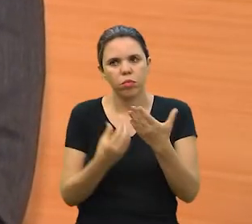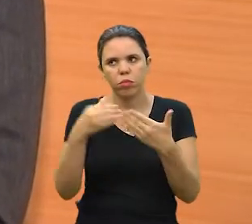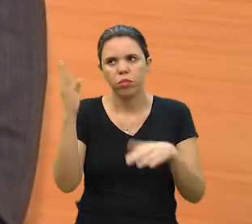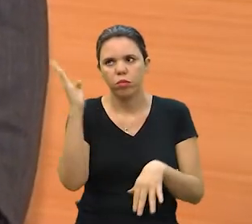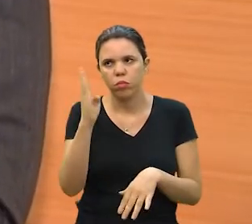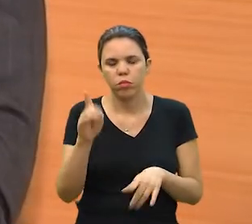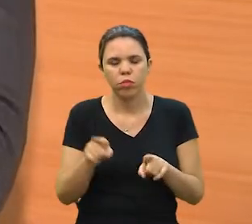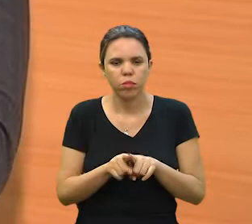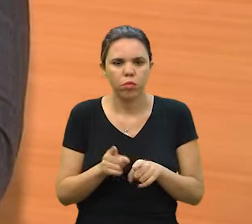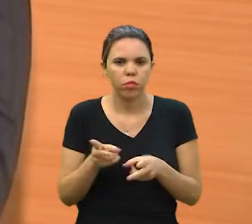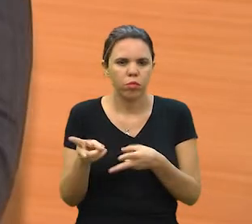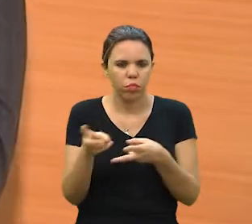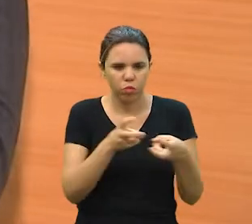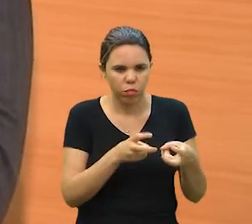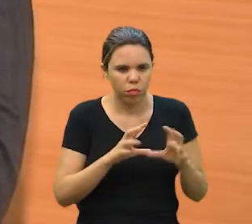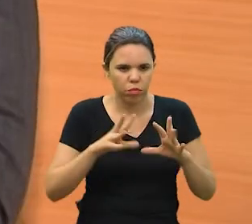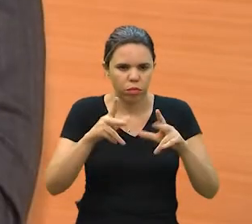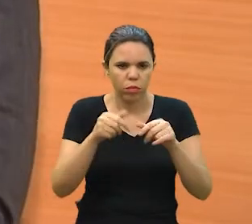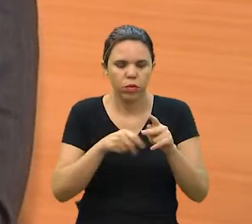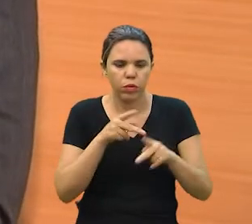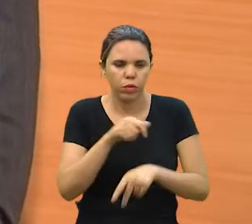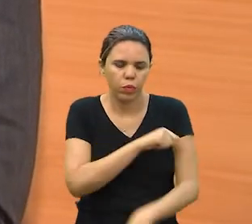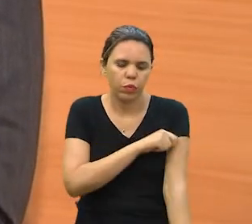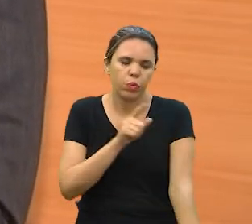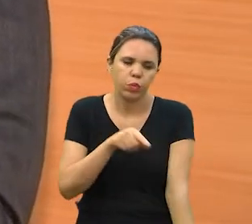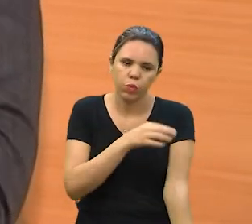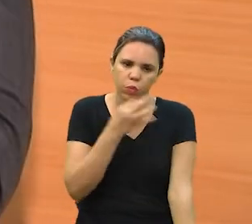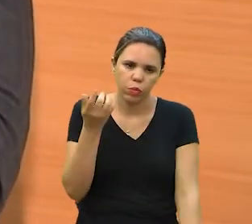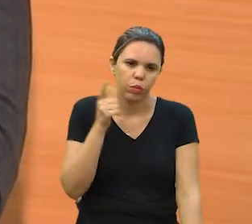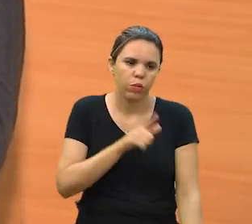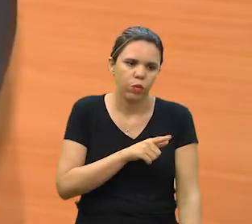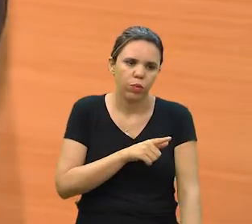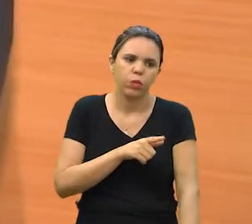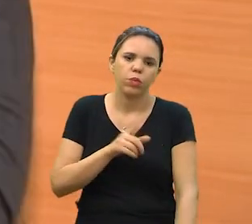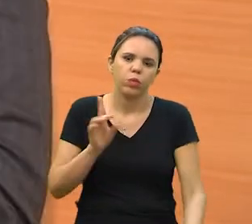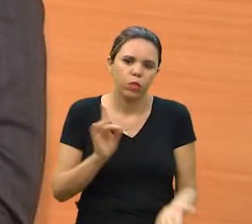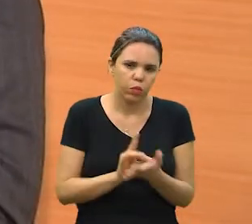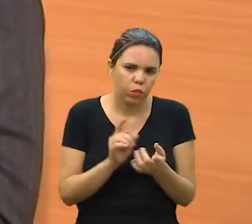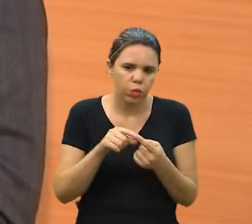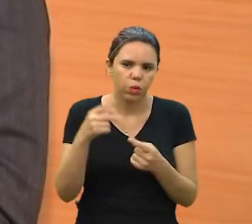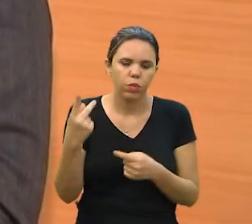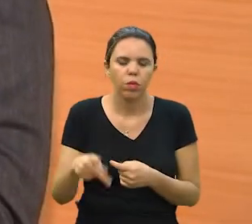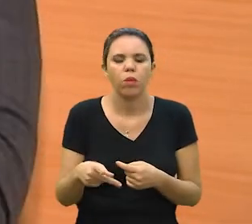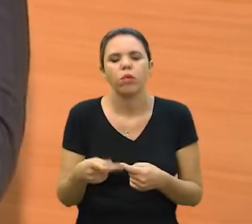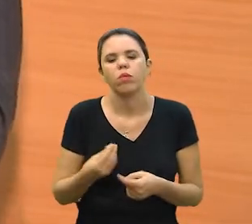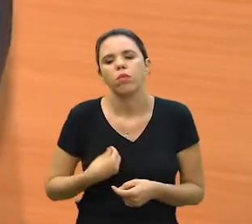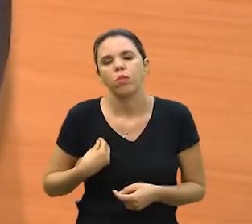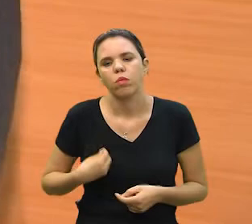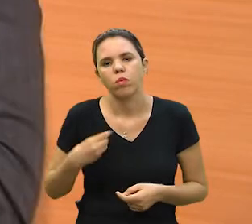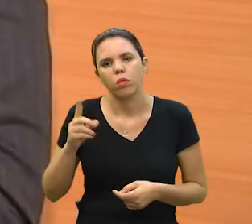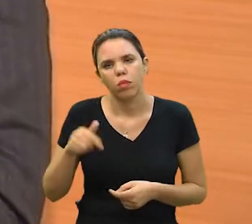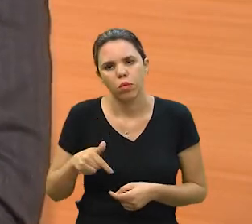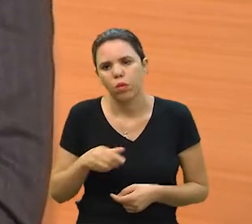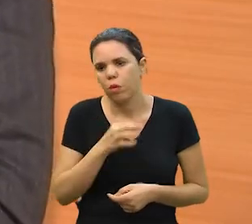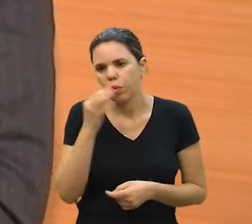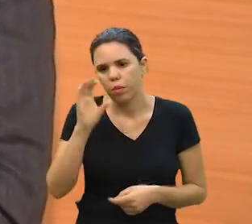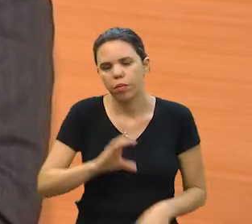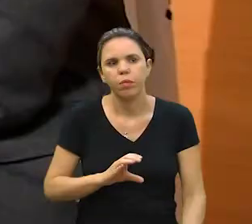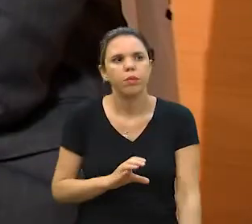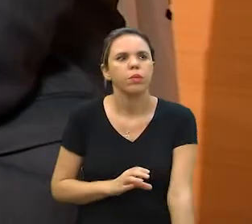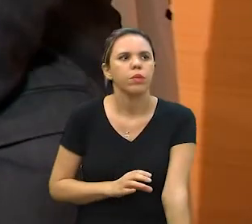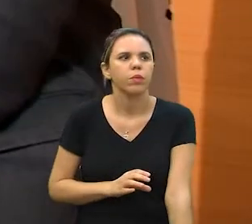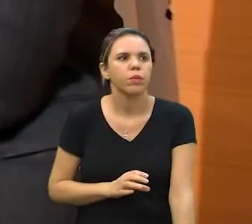no Brasil, a gente percebe que todos os alunos, eles conseguem realmente o objetivo deles na vida, que é de ser um bom